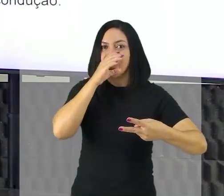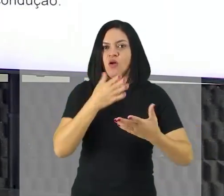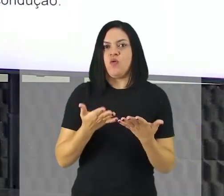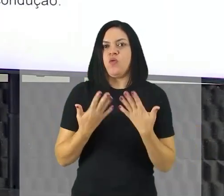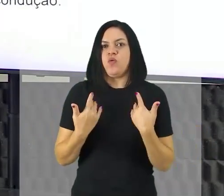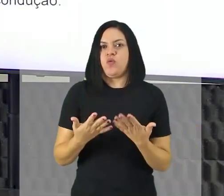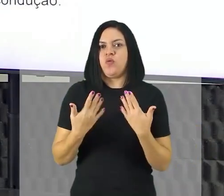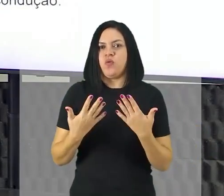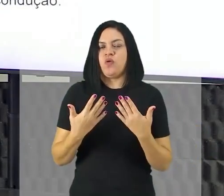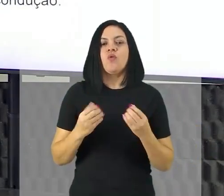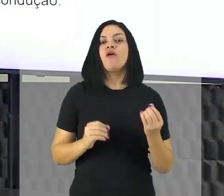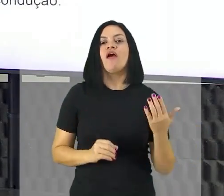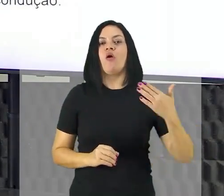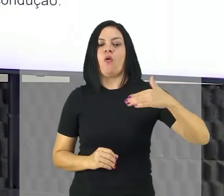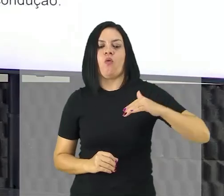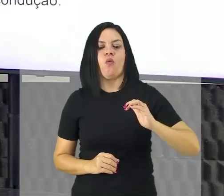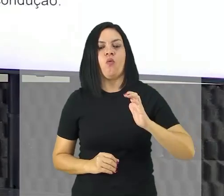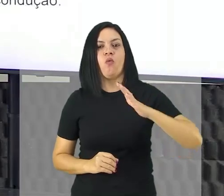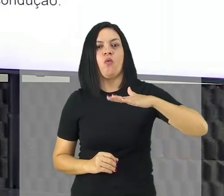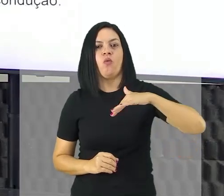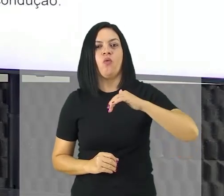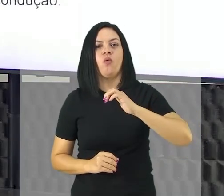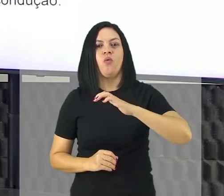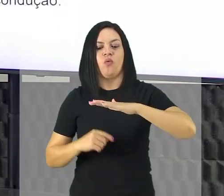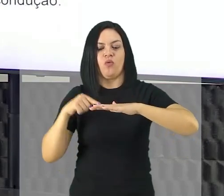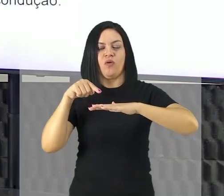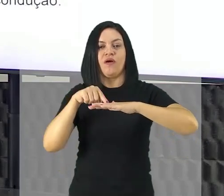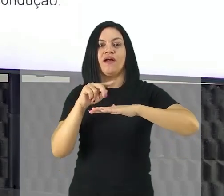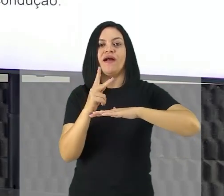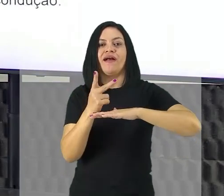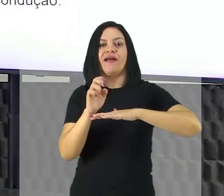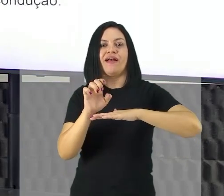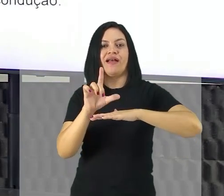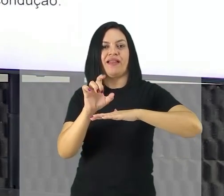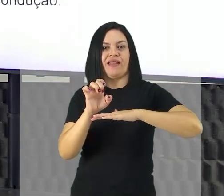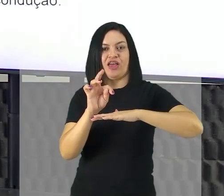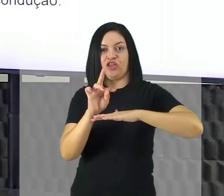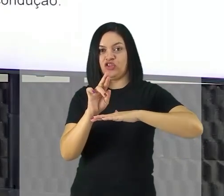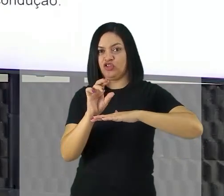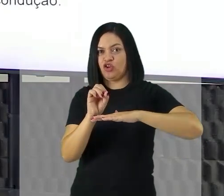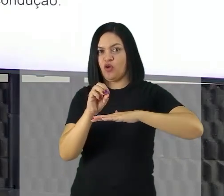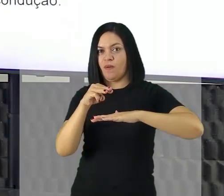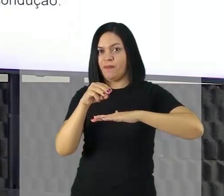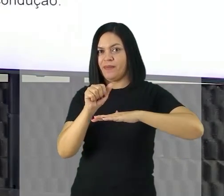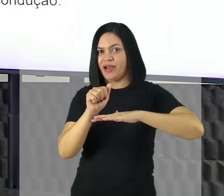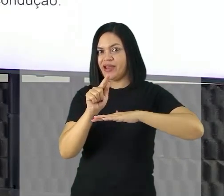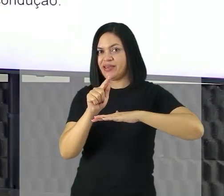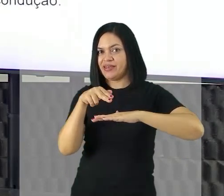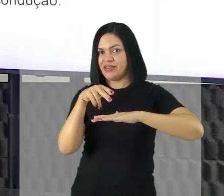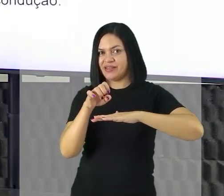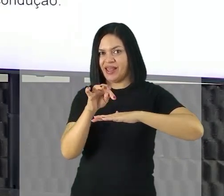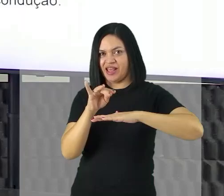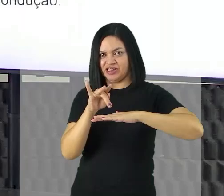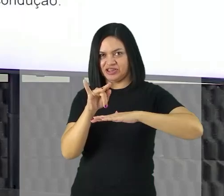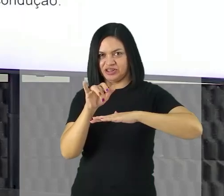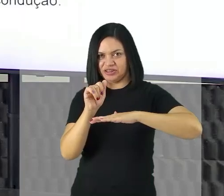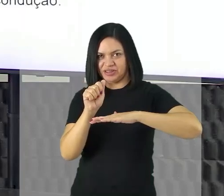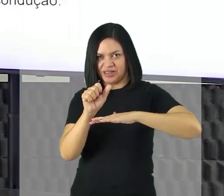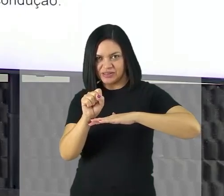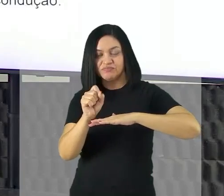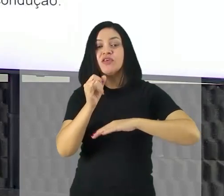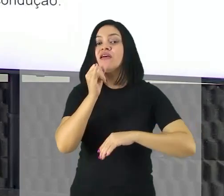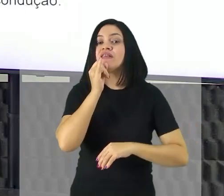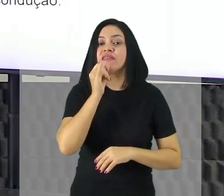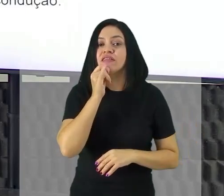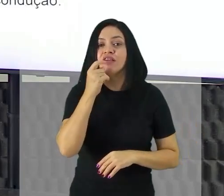eletromagnéticas, certo? Um exemplo clássico é o exemplo da radiação que sai do